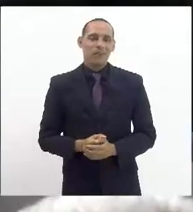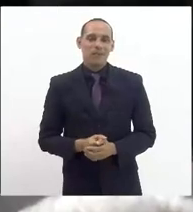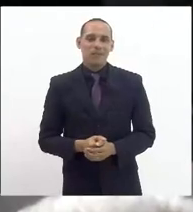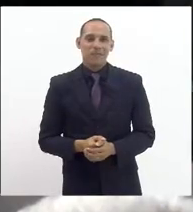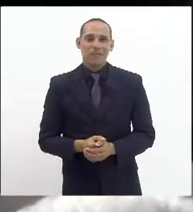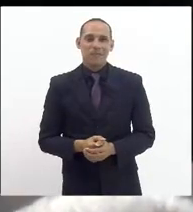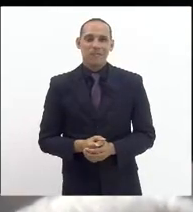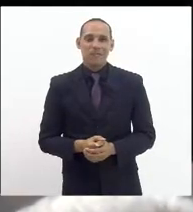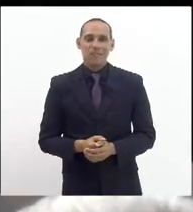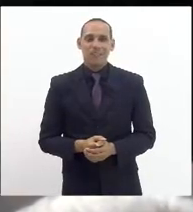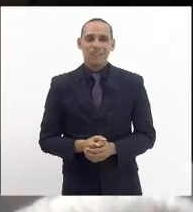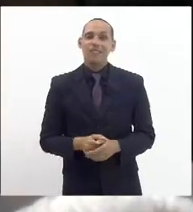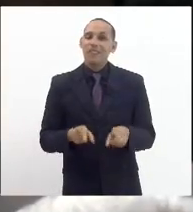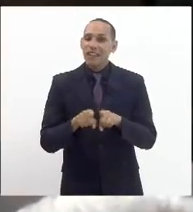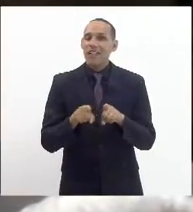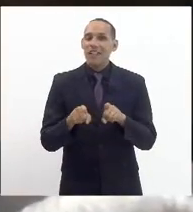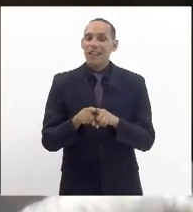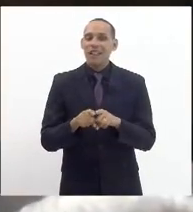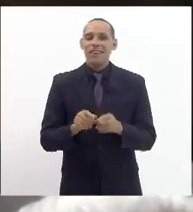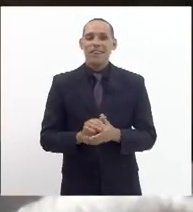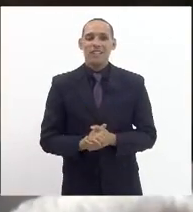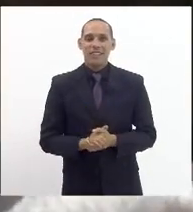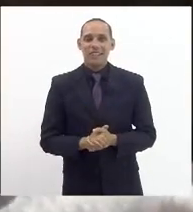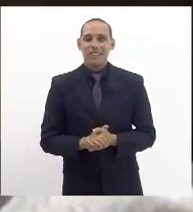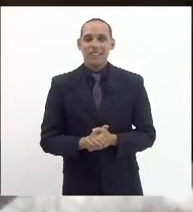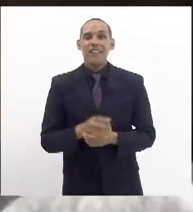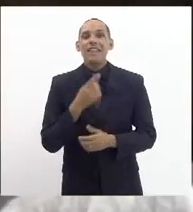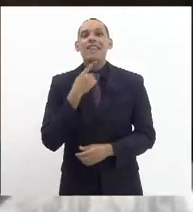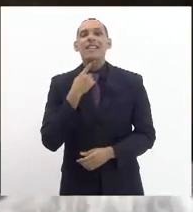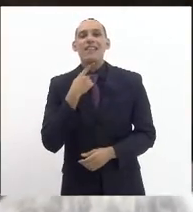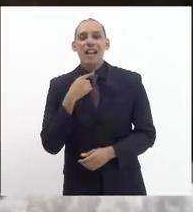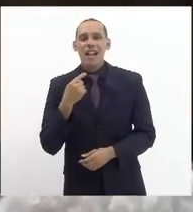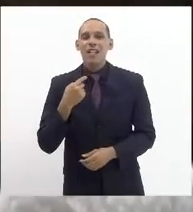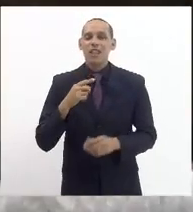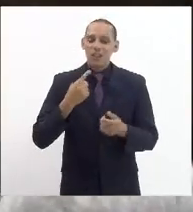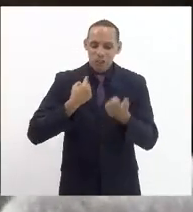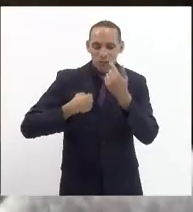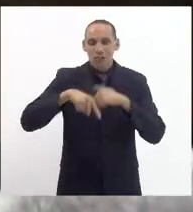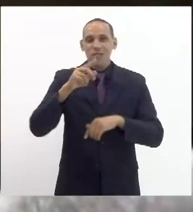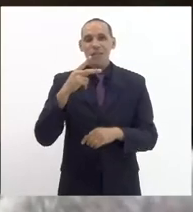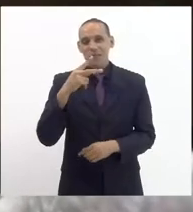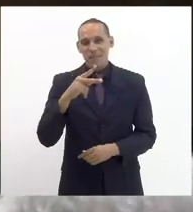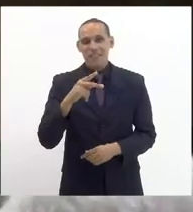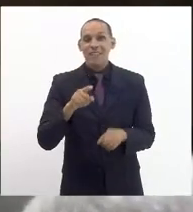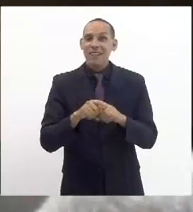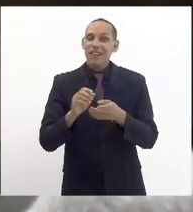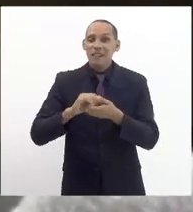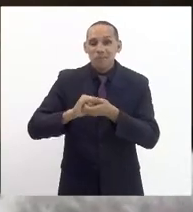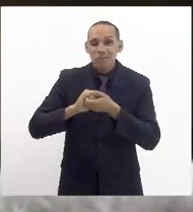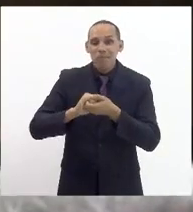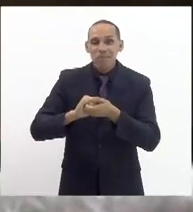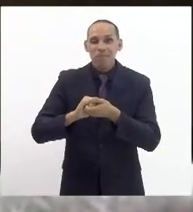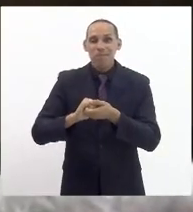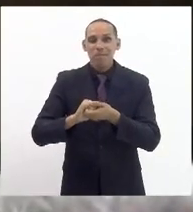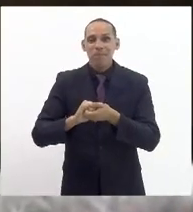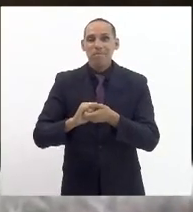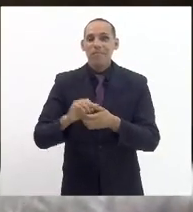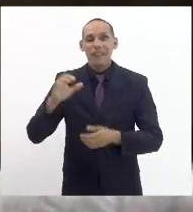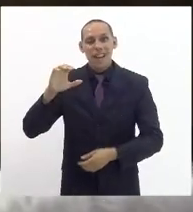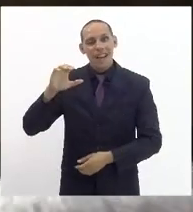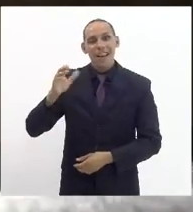oportunidade, saudar também e desejar sucesso à Vossa Excelência e saudar ao nosso